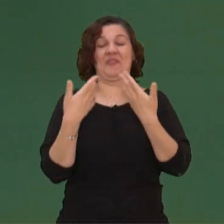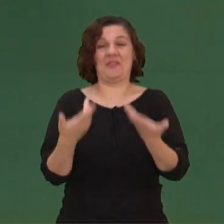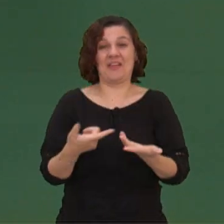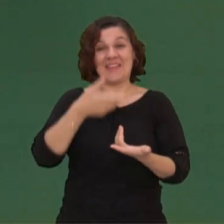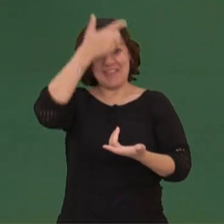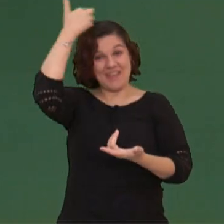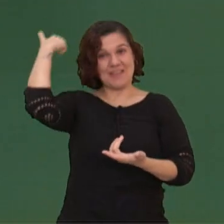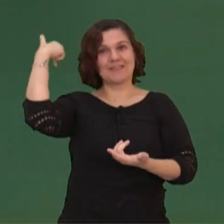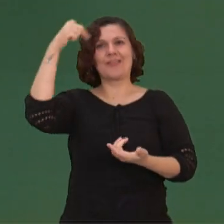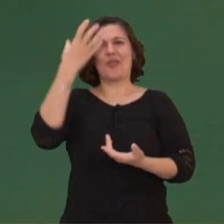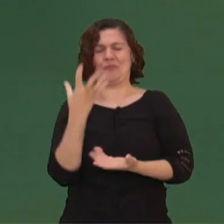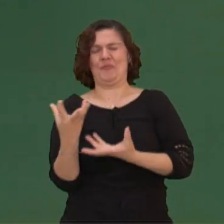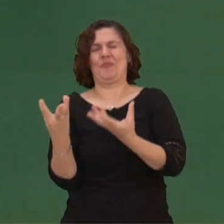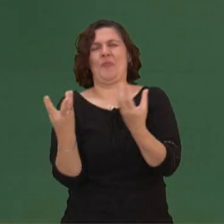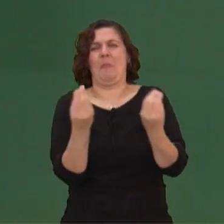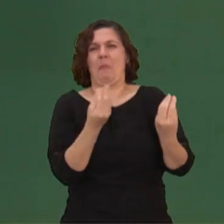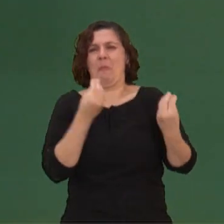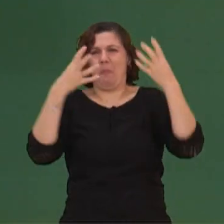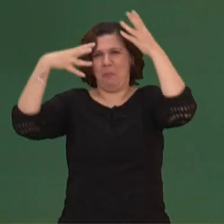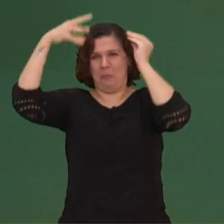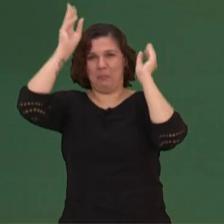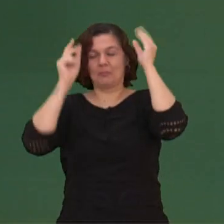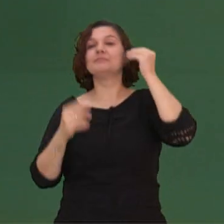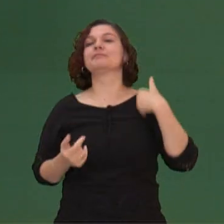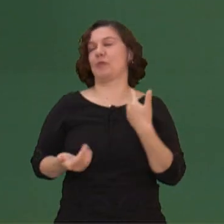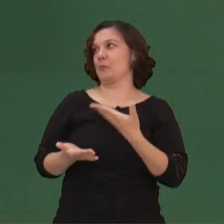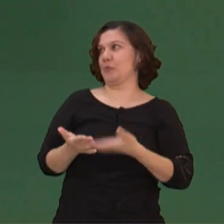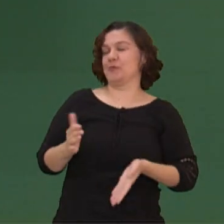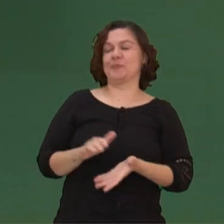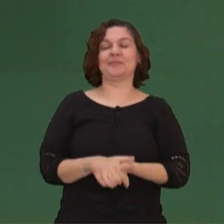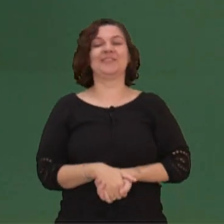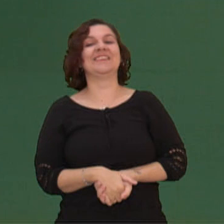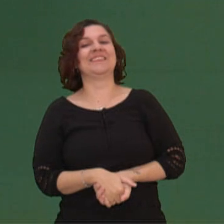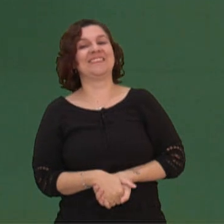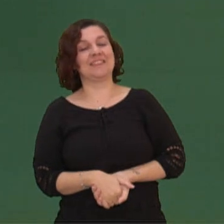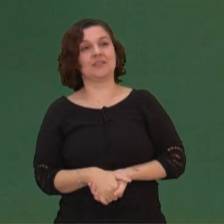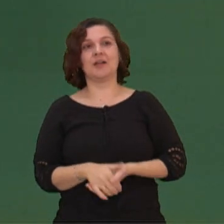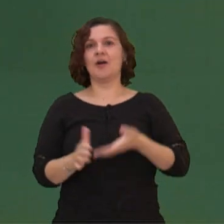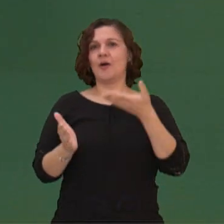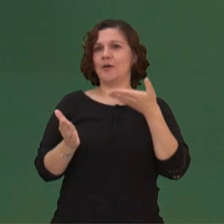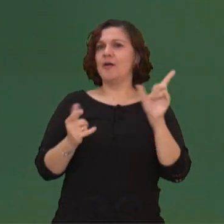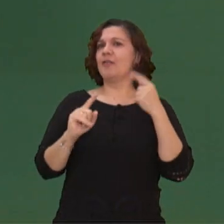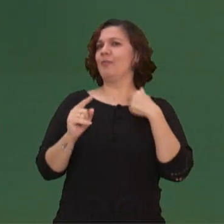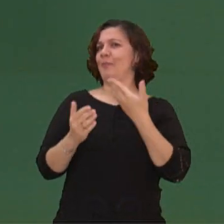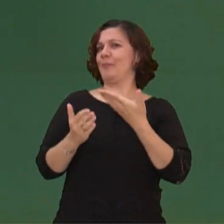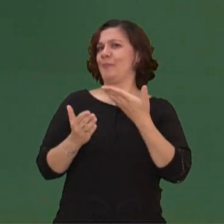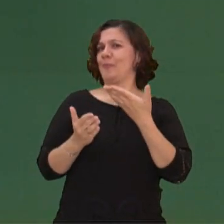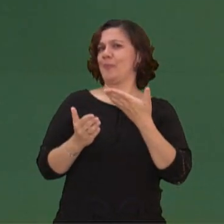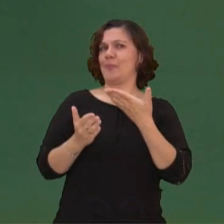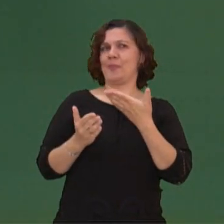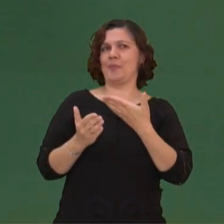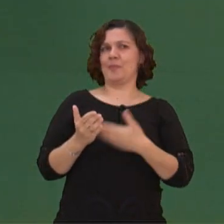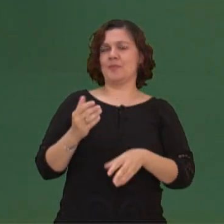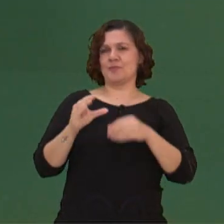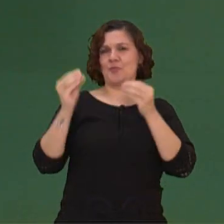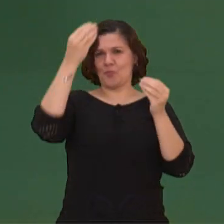aqui é resultado de muito cabelo que eu perdi. Perdi não, eles se mudaram por queixo.